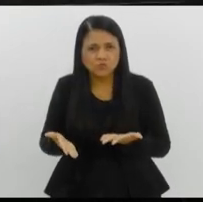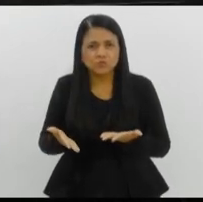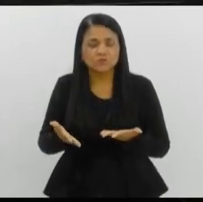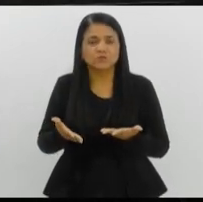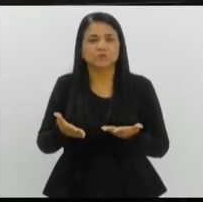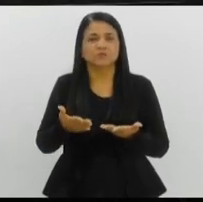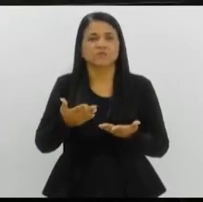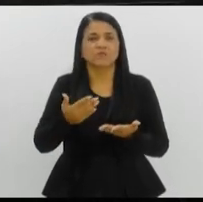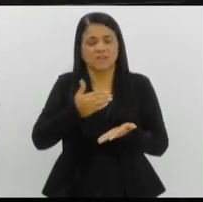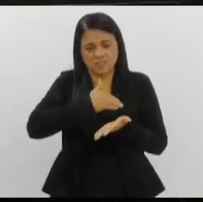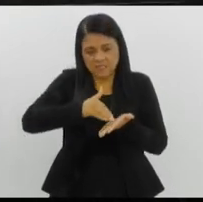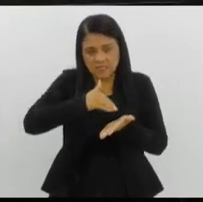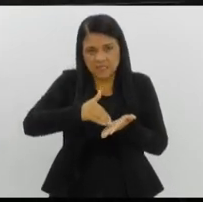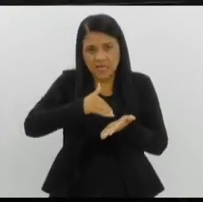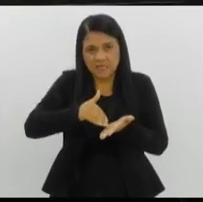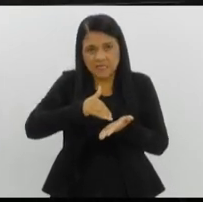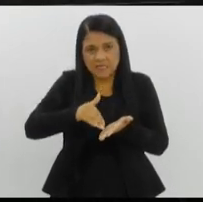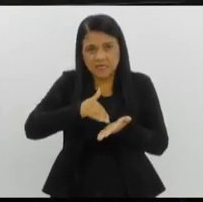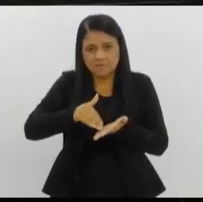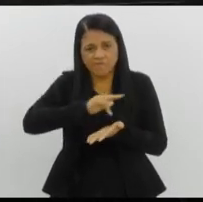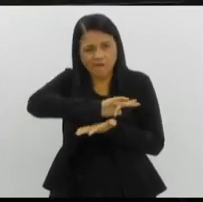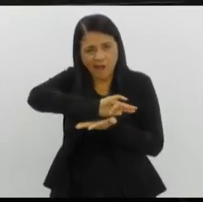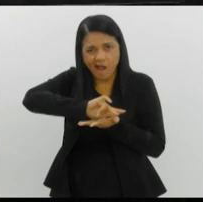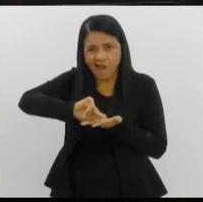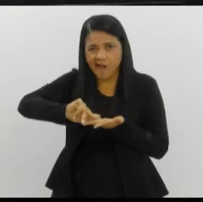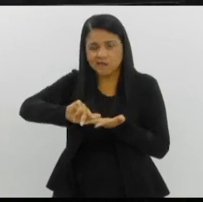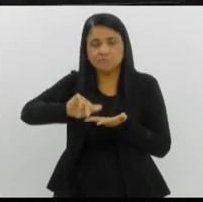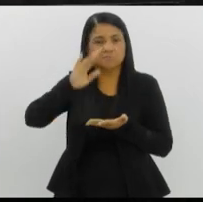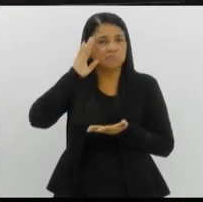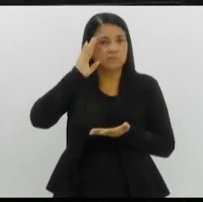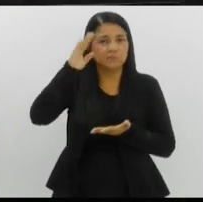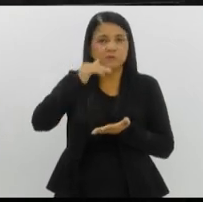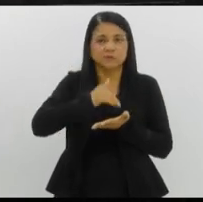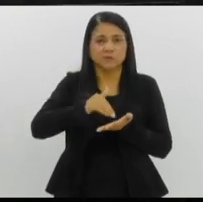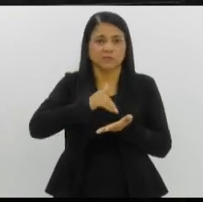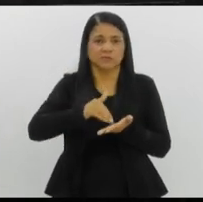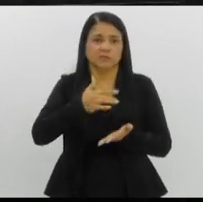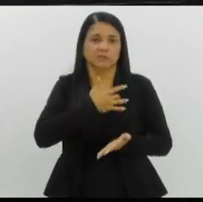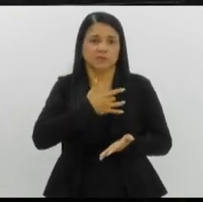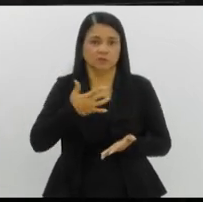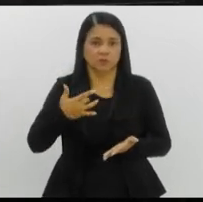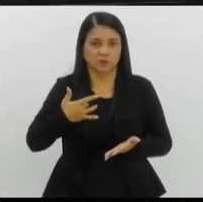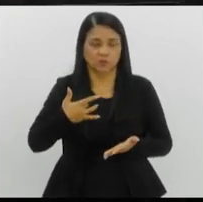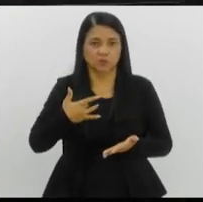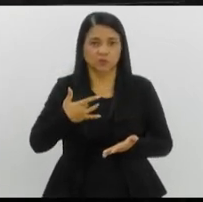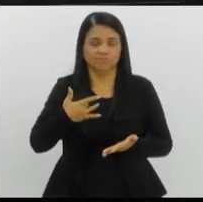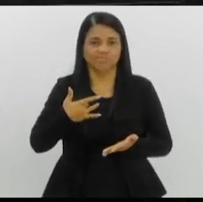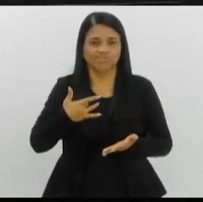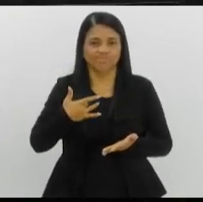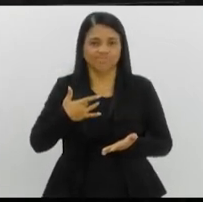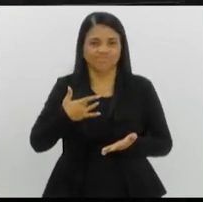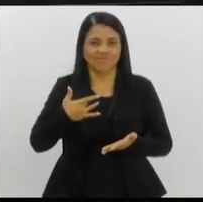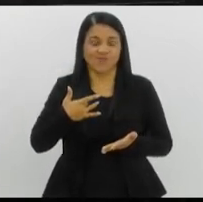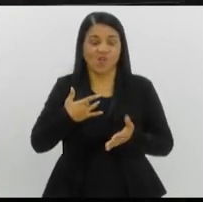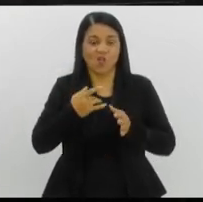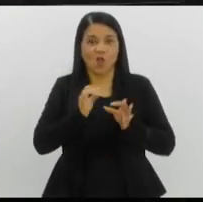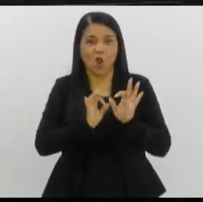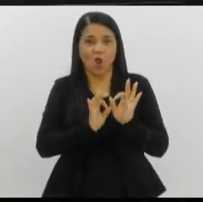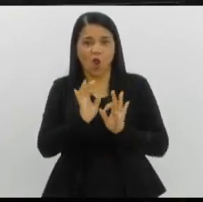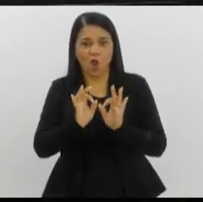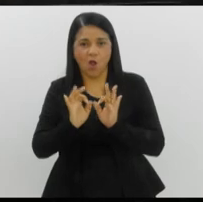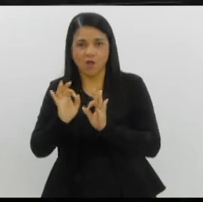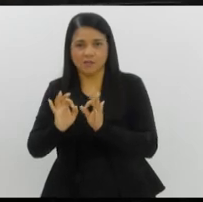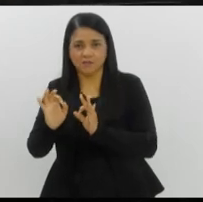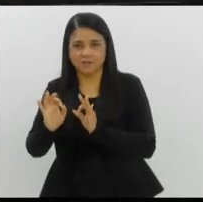diversas secretarias, principalmente na Secretaria de Saúde, que é um império das organizações